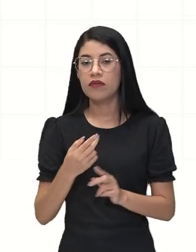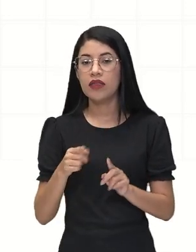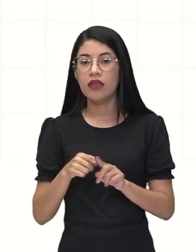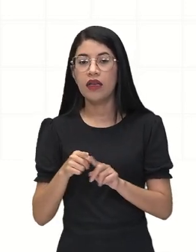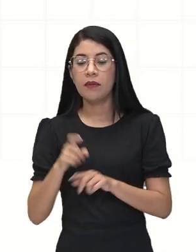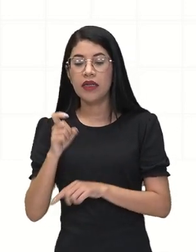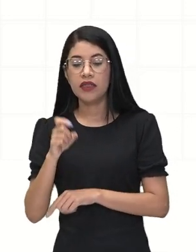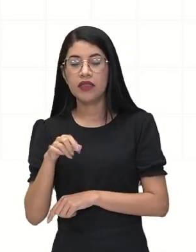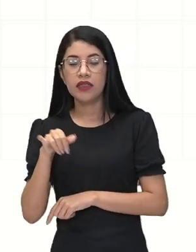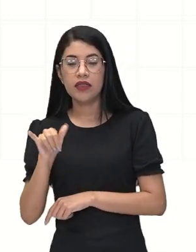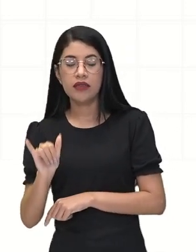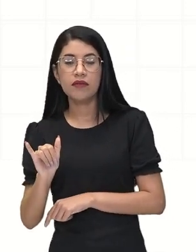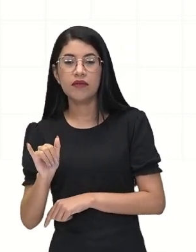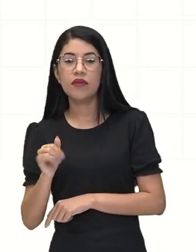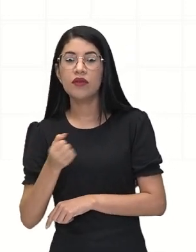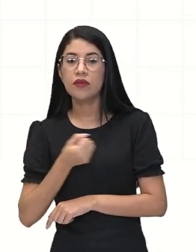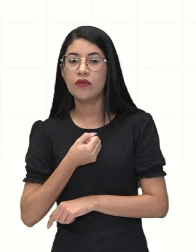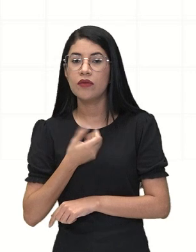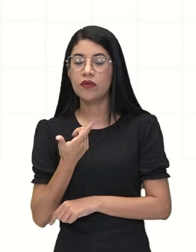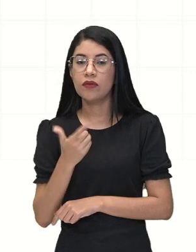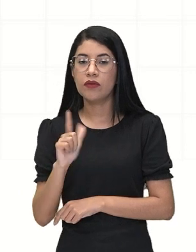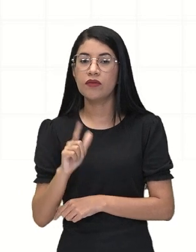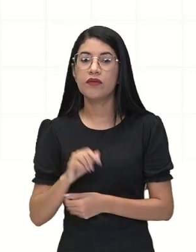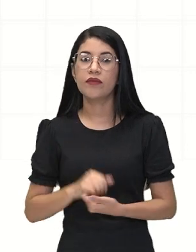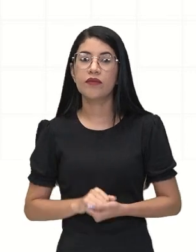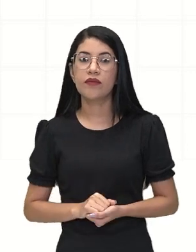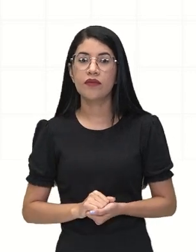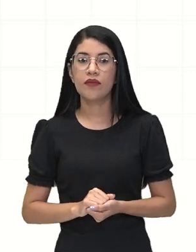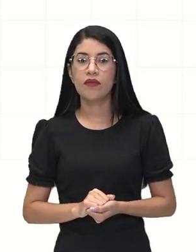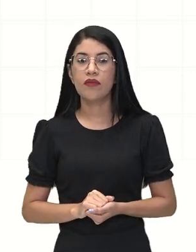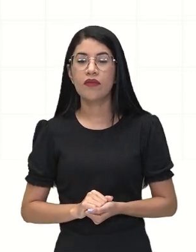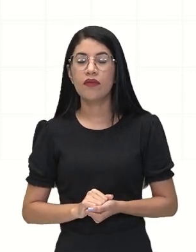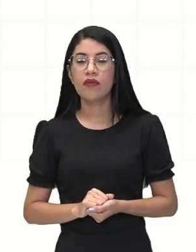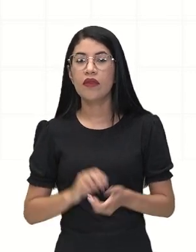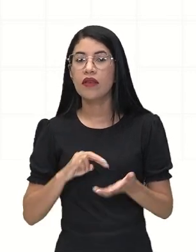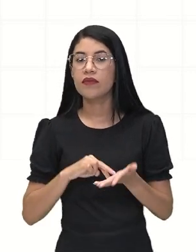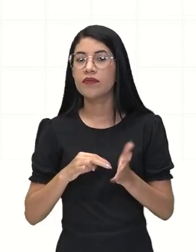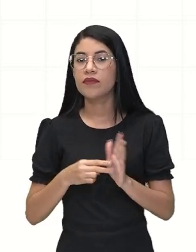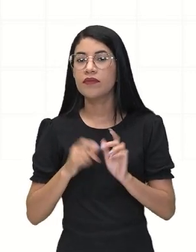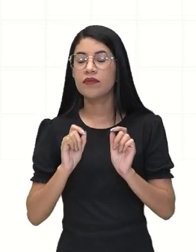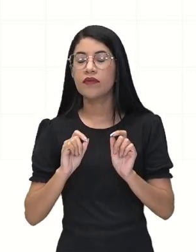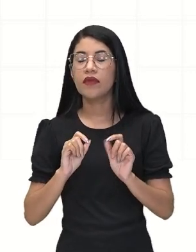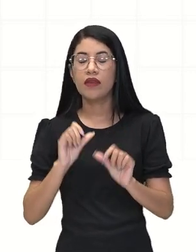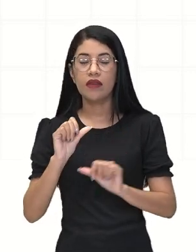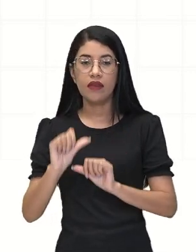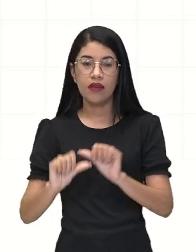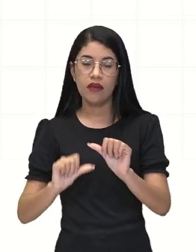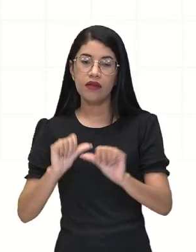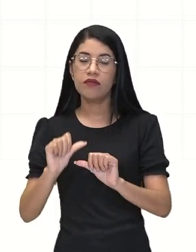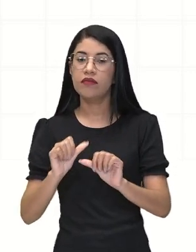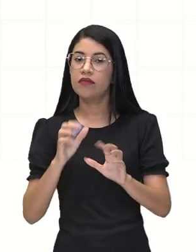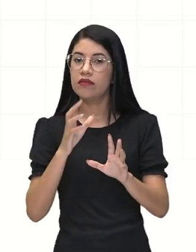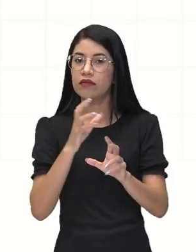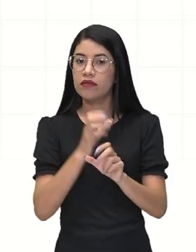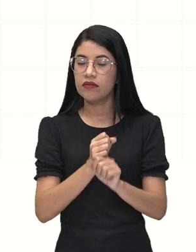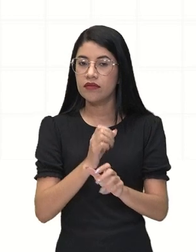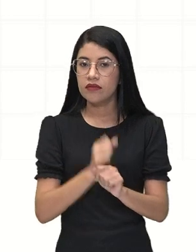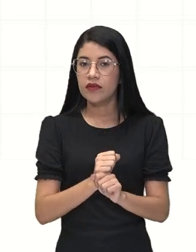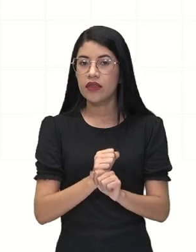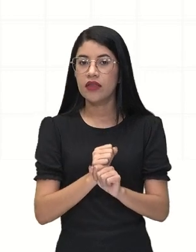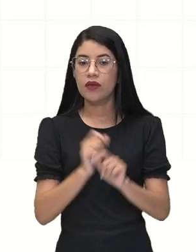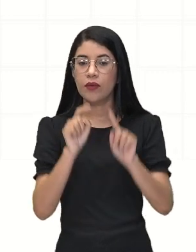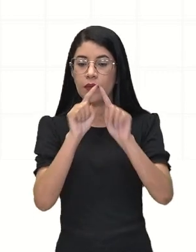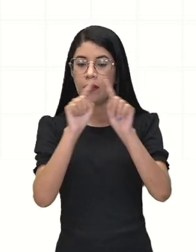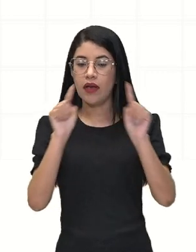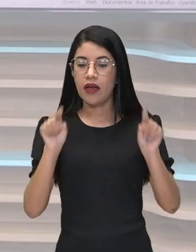número, Y um número, o resultado vai ser um número. Ou seja, eu transformei a soma, né, de vários